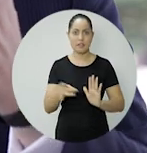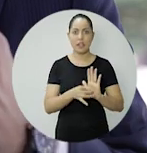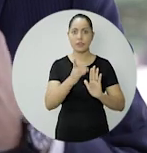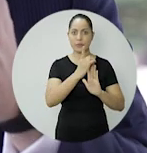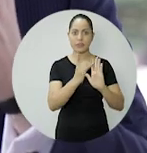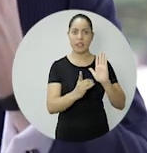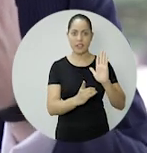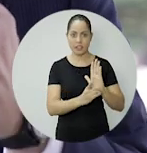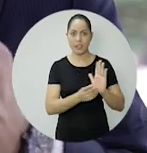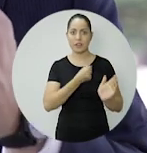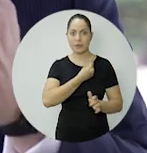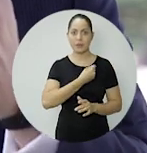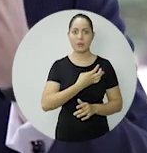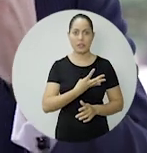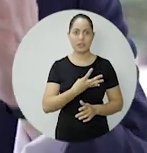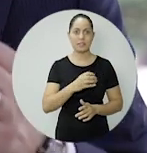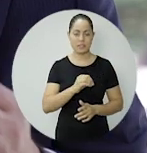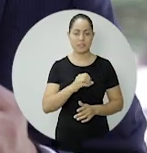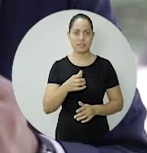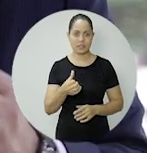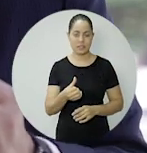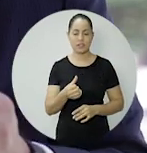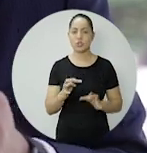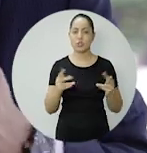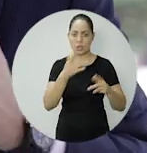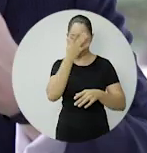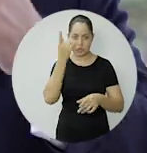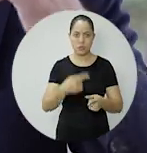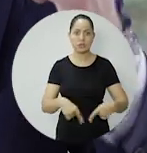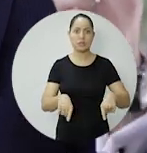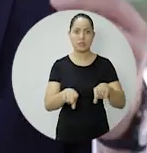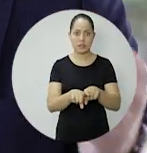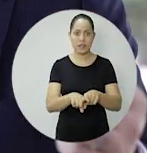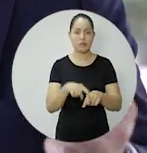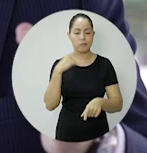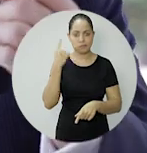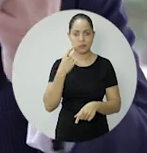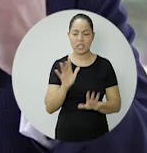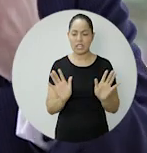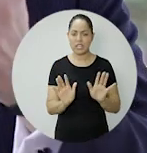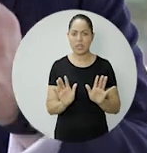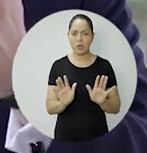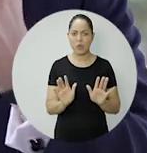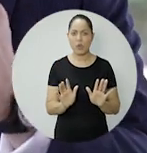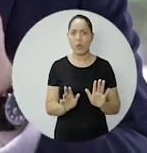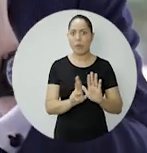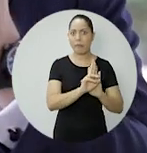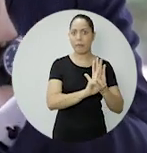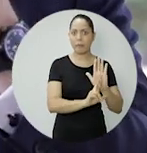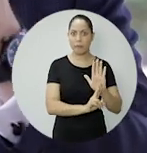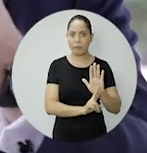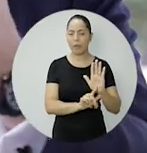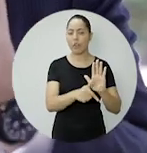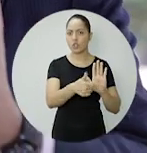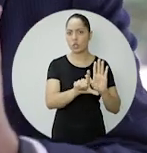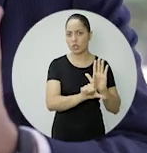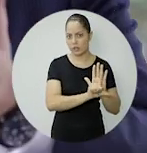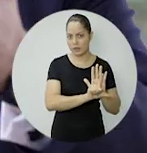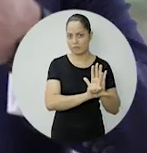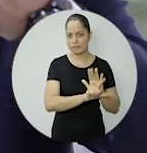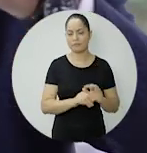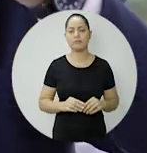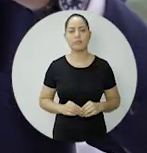ISS cobrado com base em valores fixos do contribuinte, das sociedades de advogado, e não com base na receita bruta